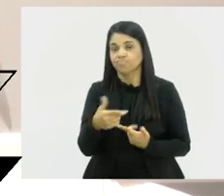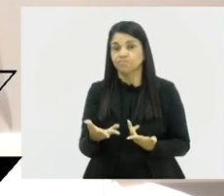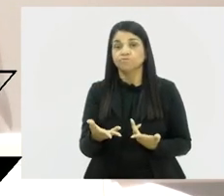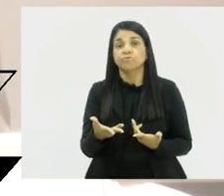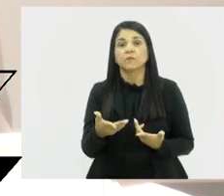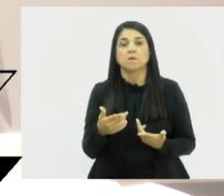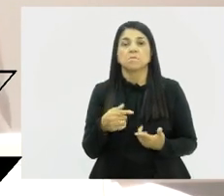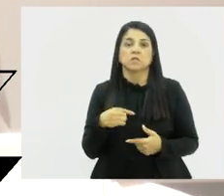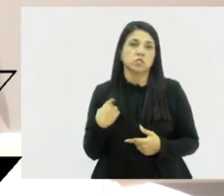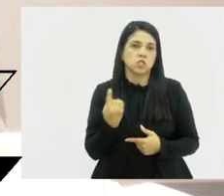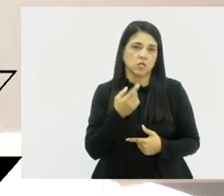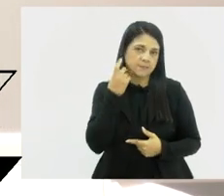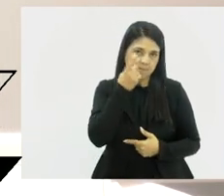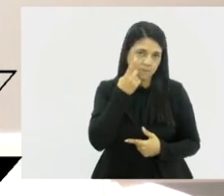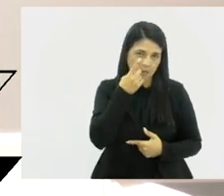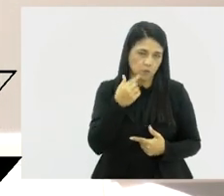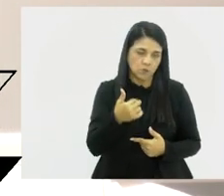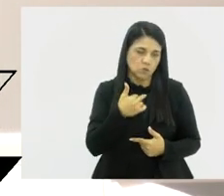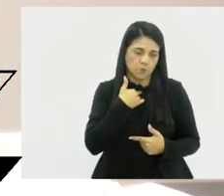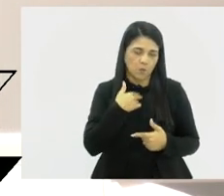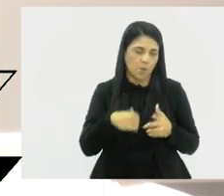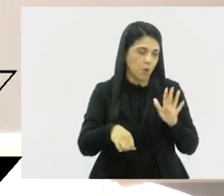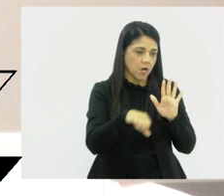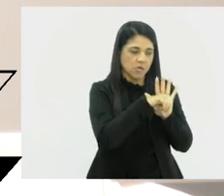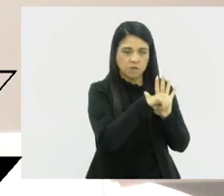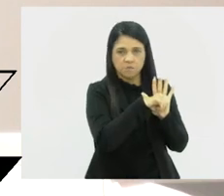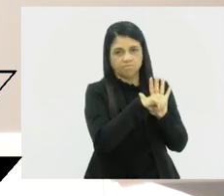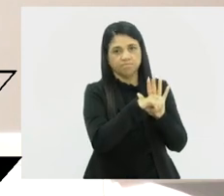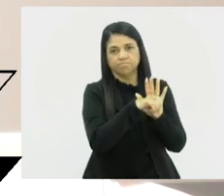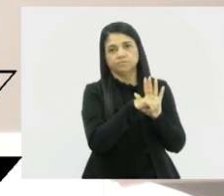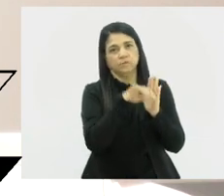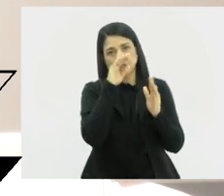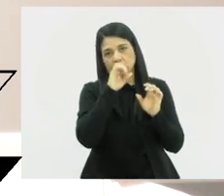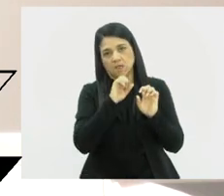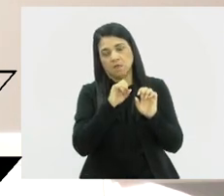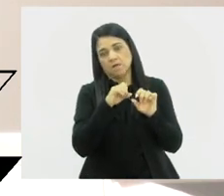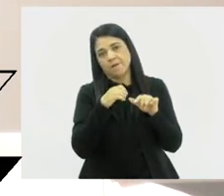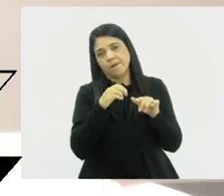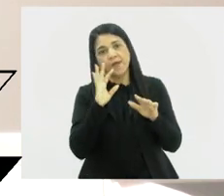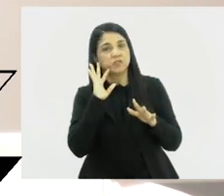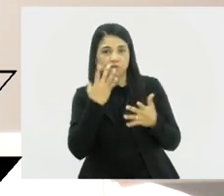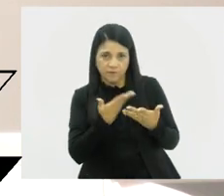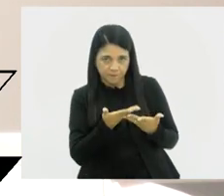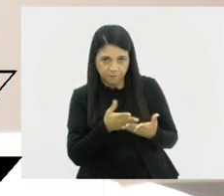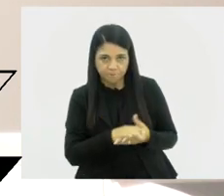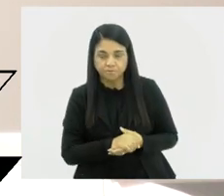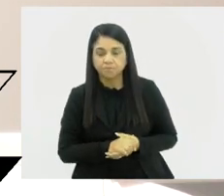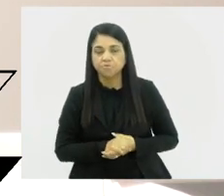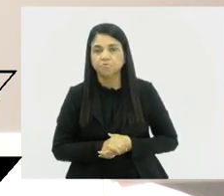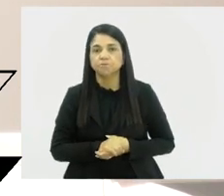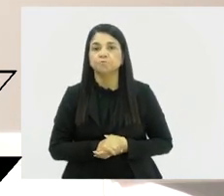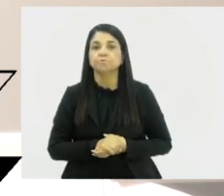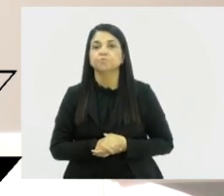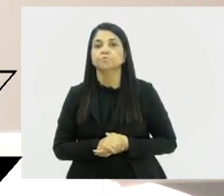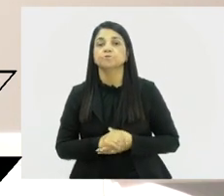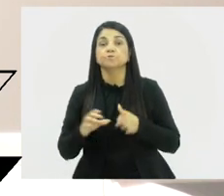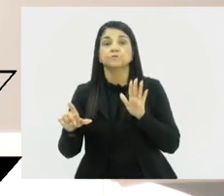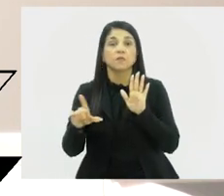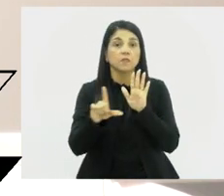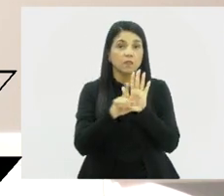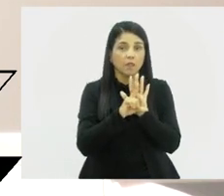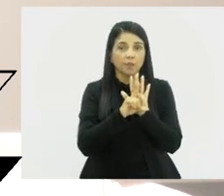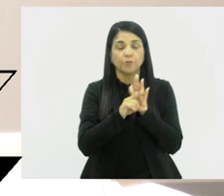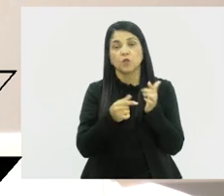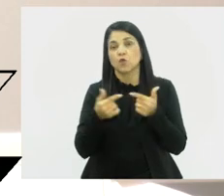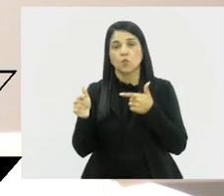legislar sobre essa questão criminal. Então, eu acho, isso é uma sugestão minha, Claro que essa lei, como qualquer